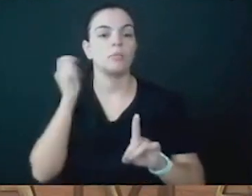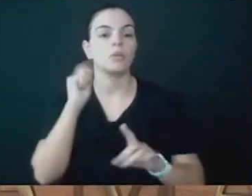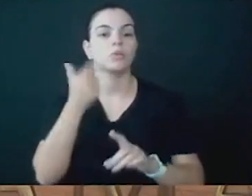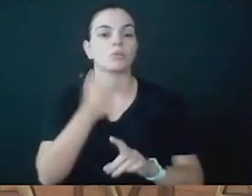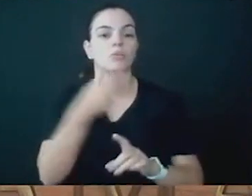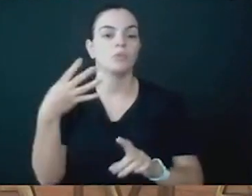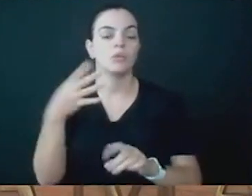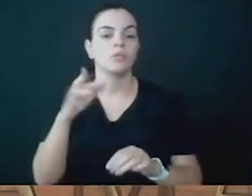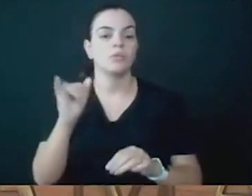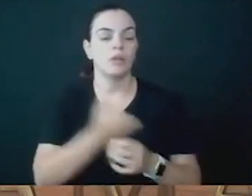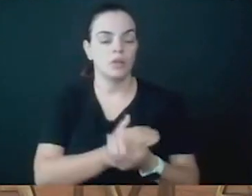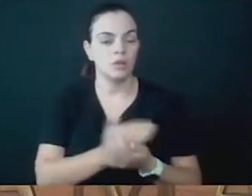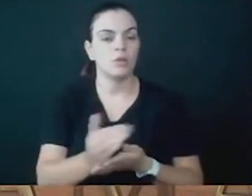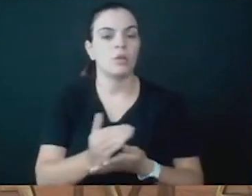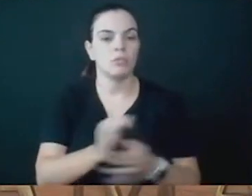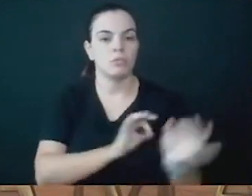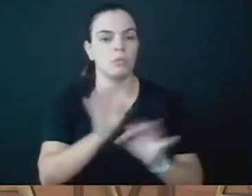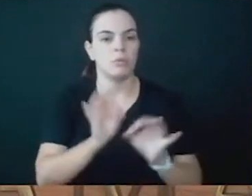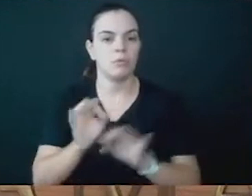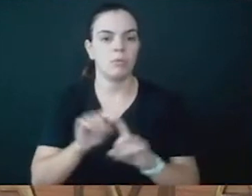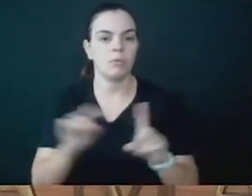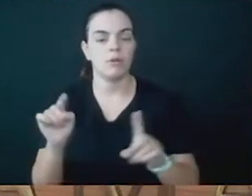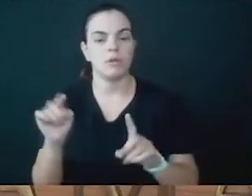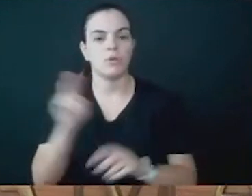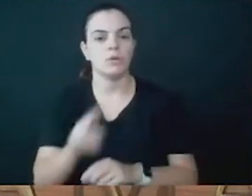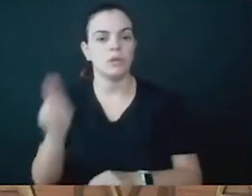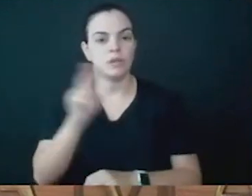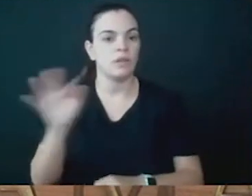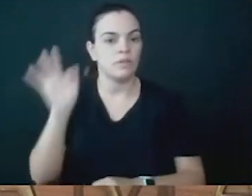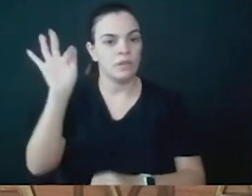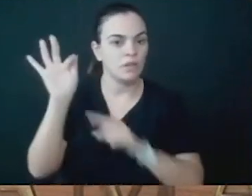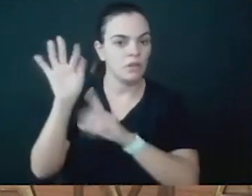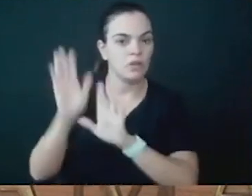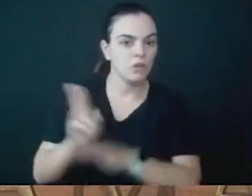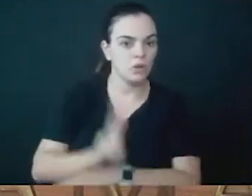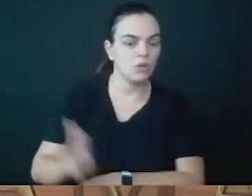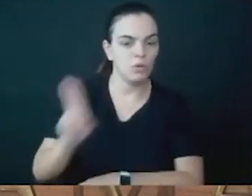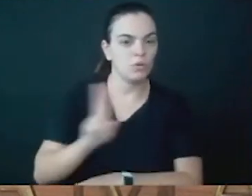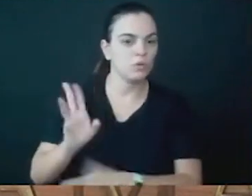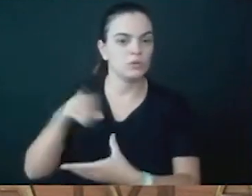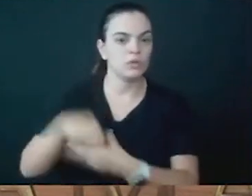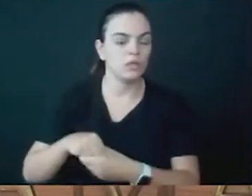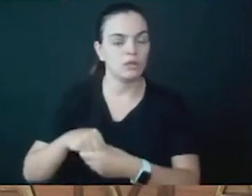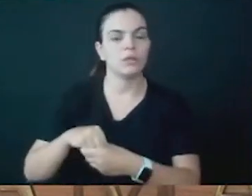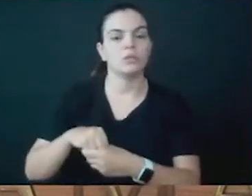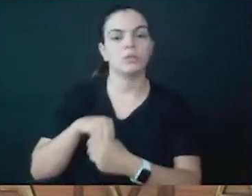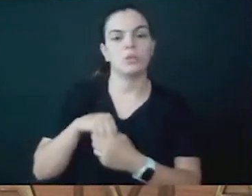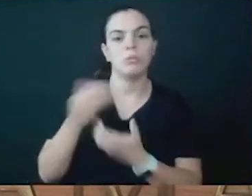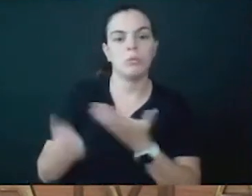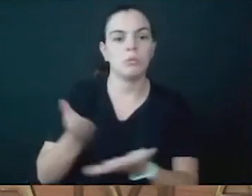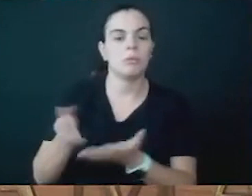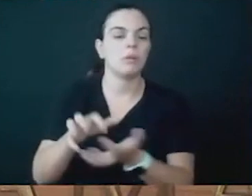já realiza esse programa sistematicamente nas suas dependências, atendendo aos idosos que se